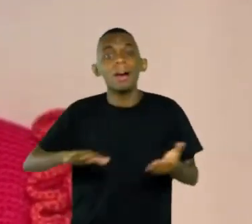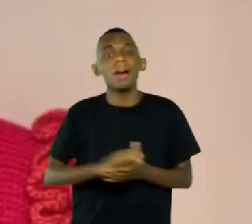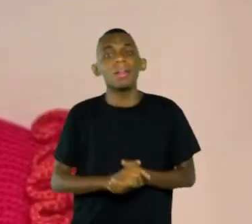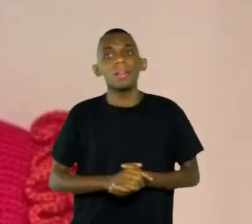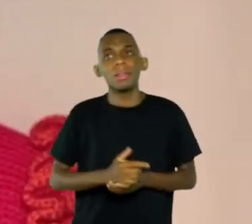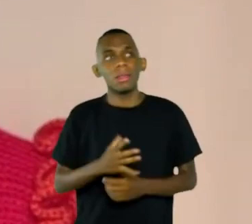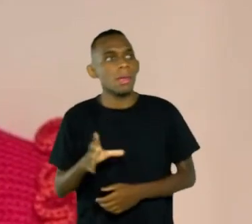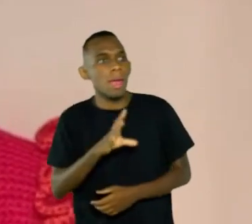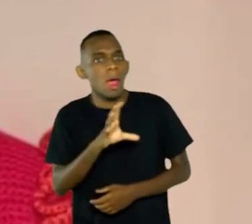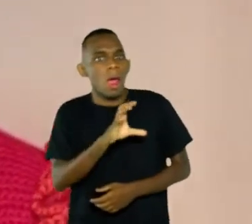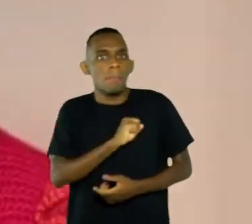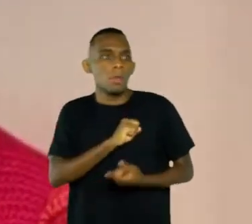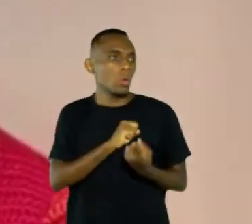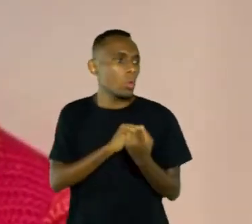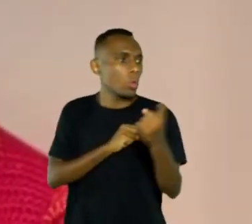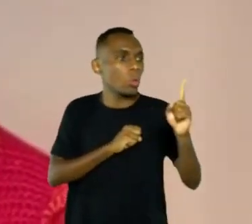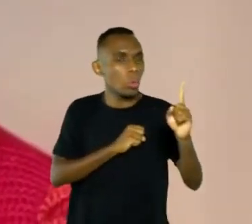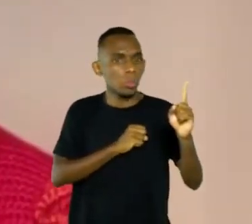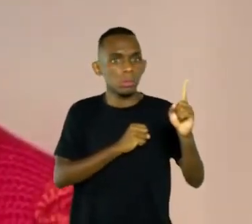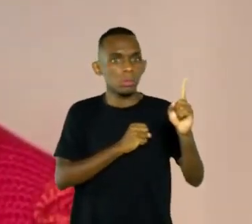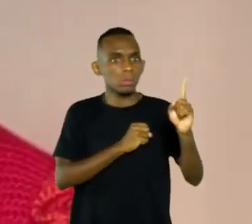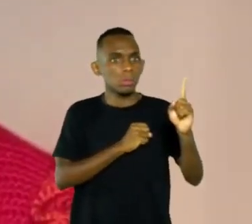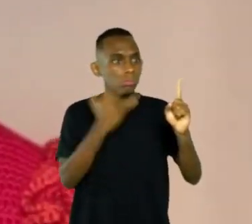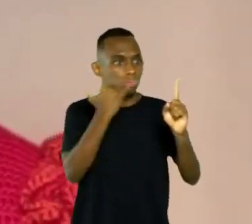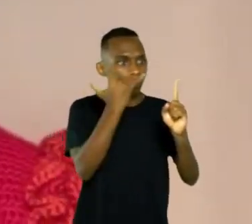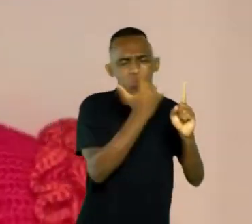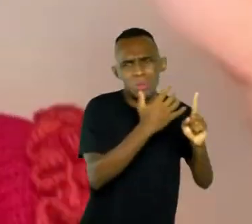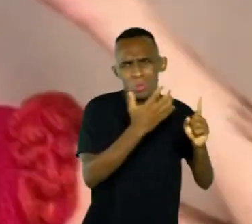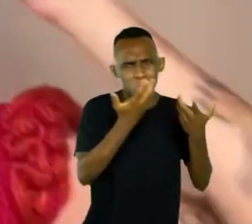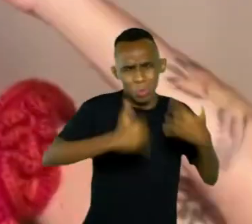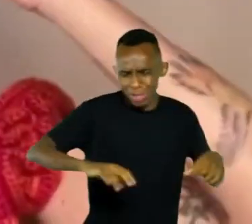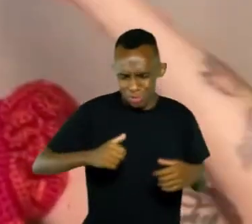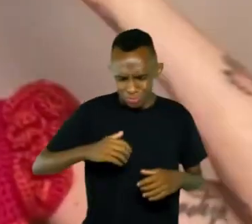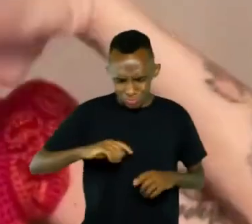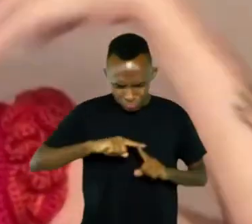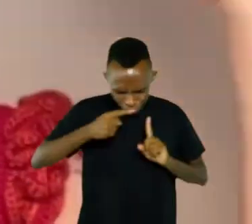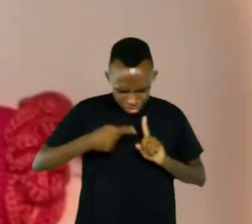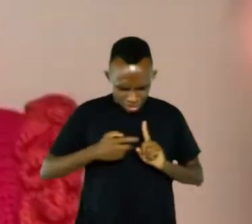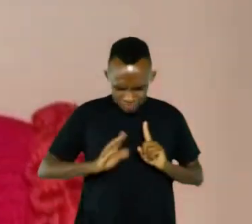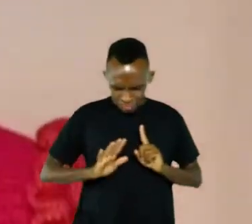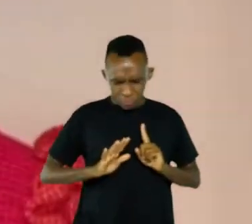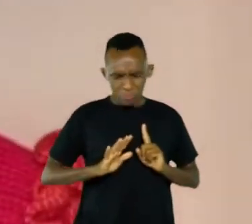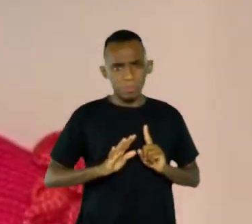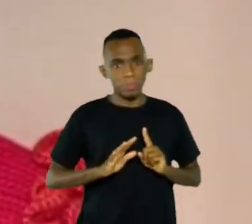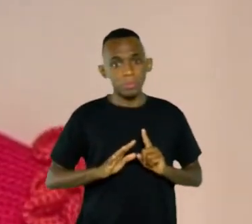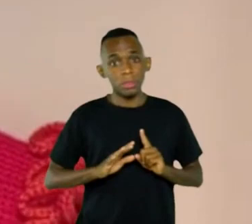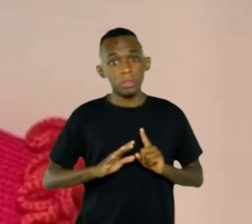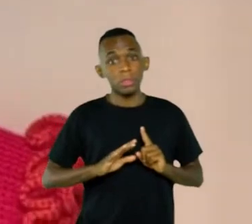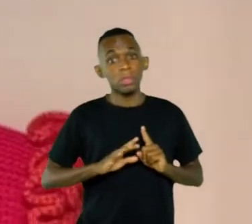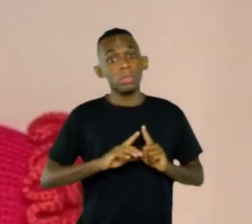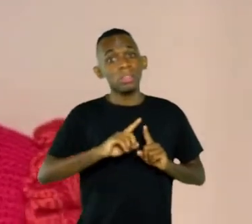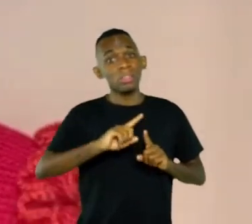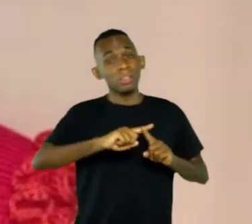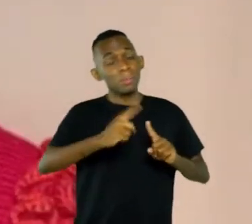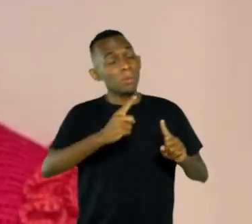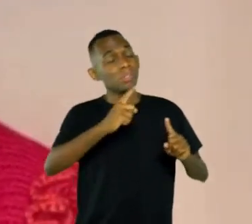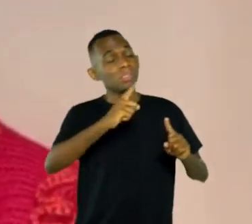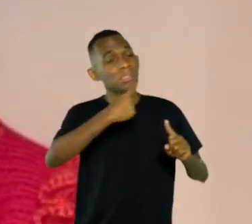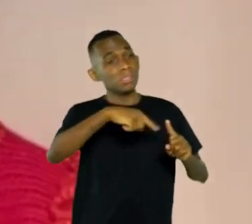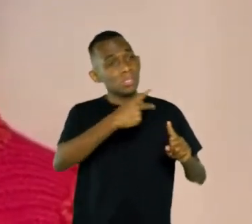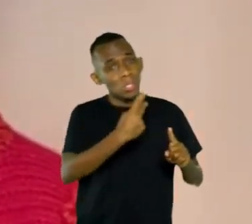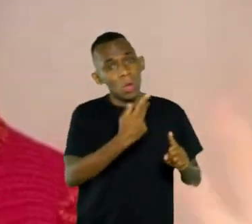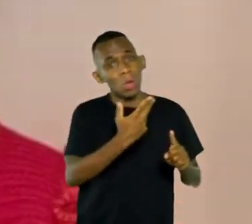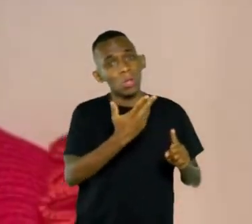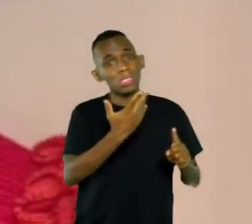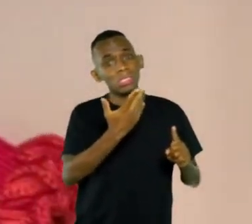apaixonei loucamente, desisti de ser mãe, e quando a gente teve um término, eu engravidei